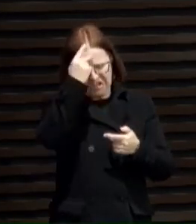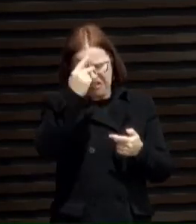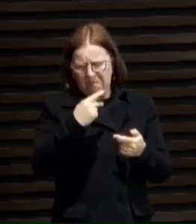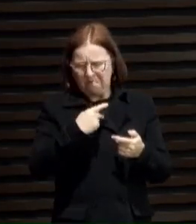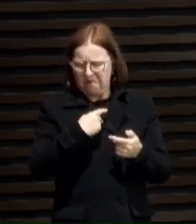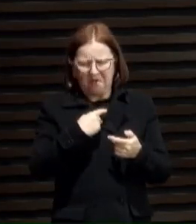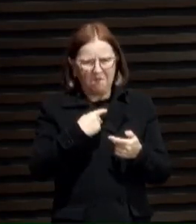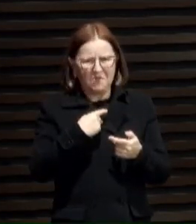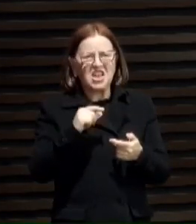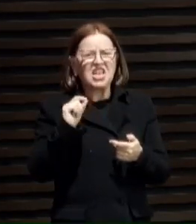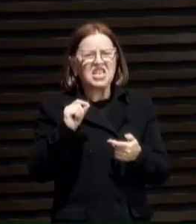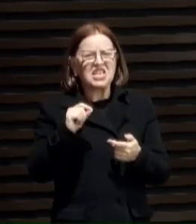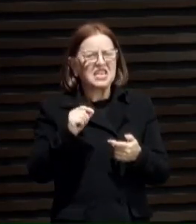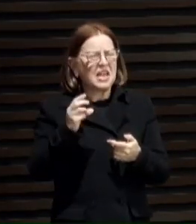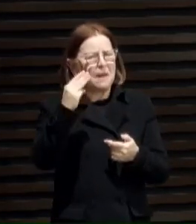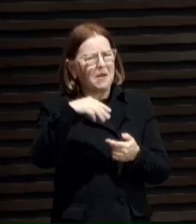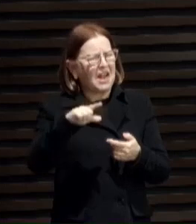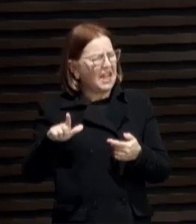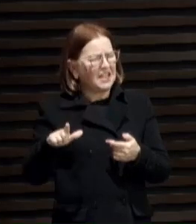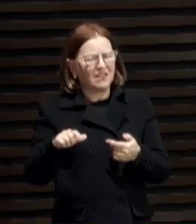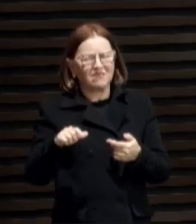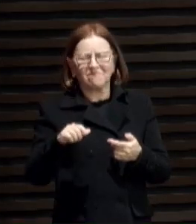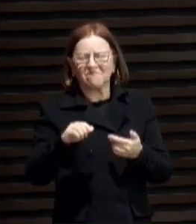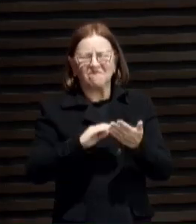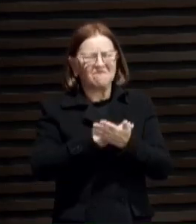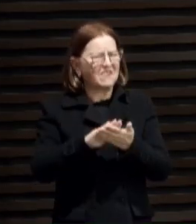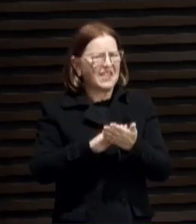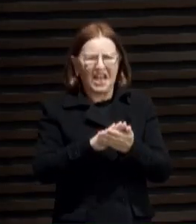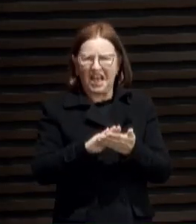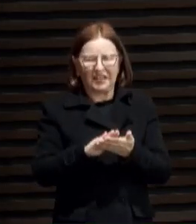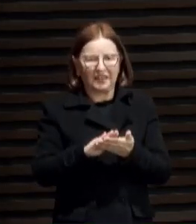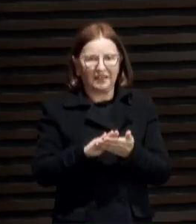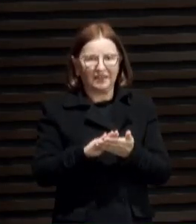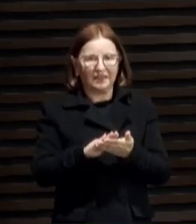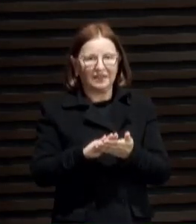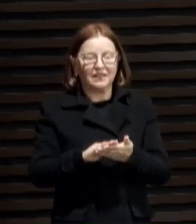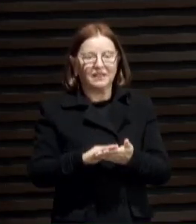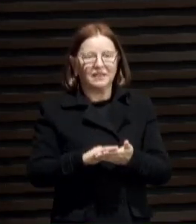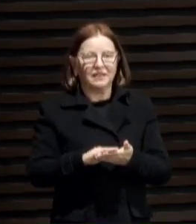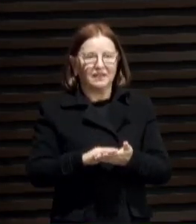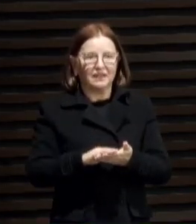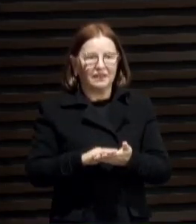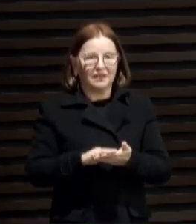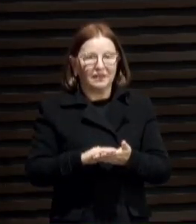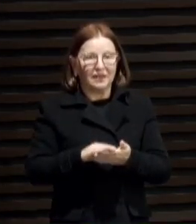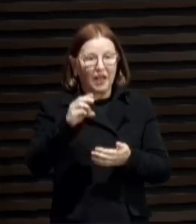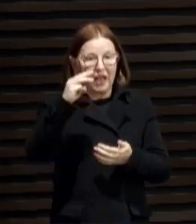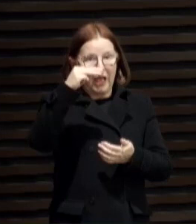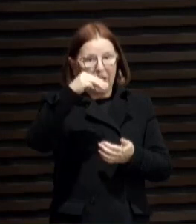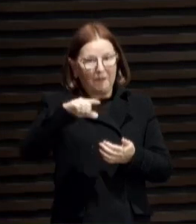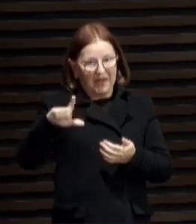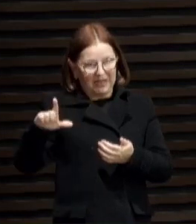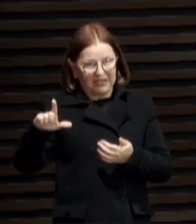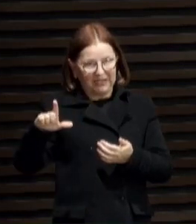onde veio, não fala quem eram seus pais. Ele não busca a sua própria glória. Malaquias traz uma